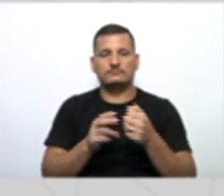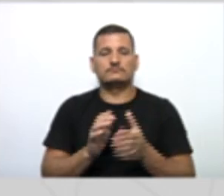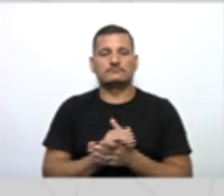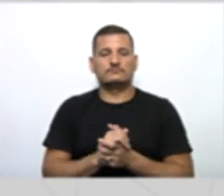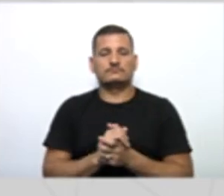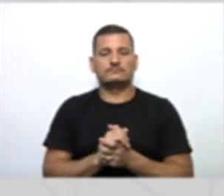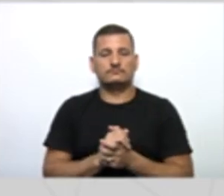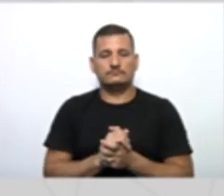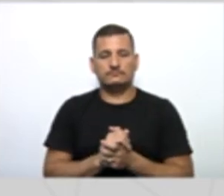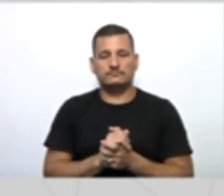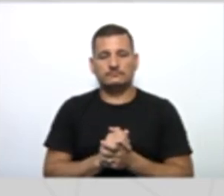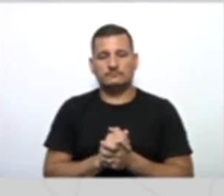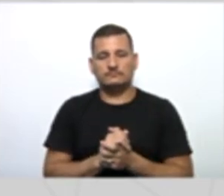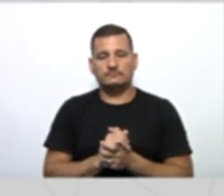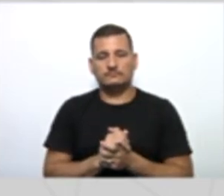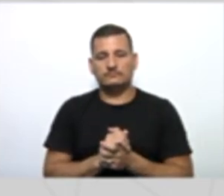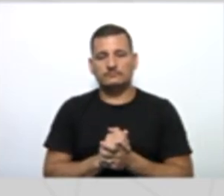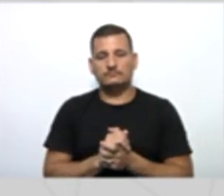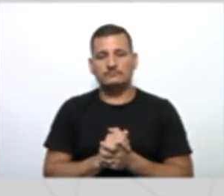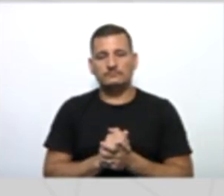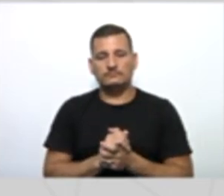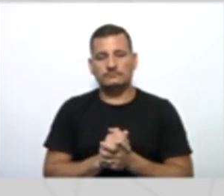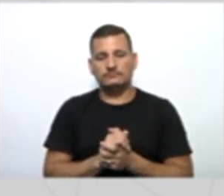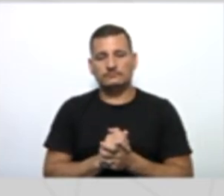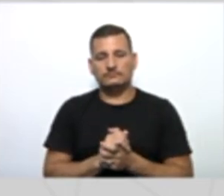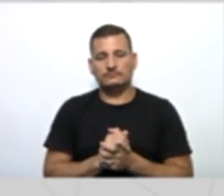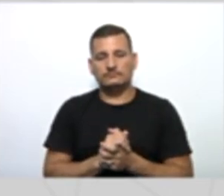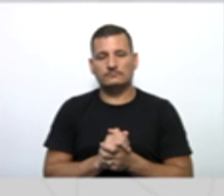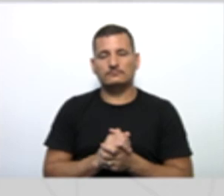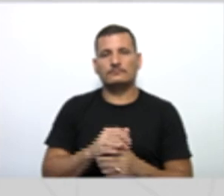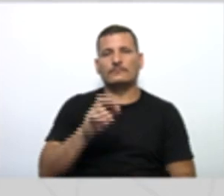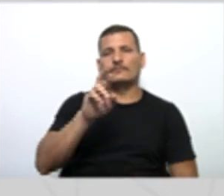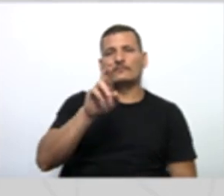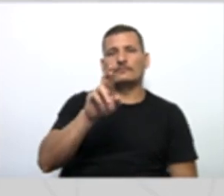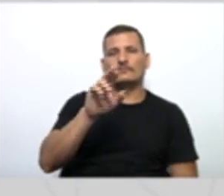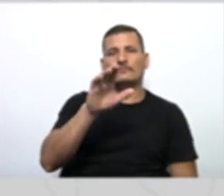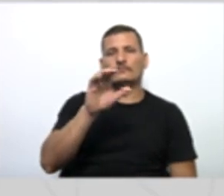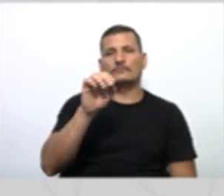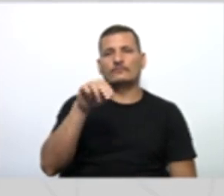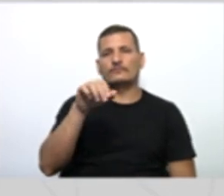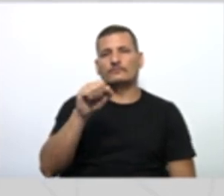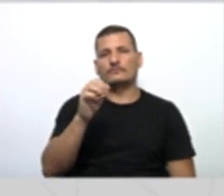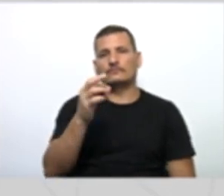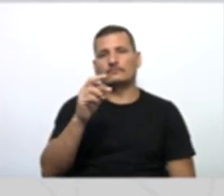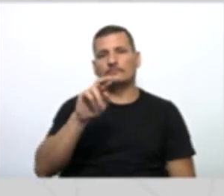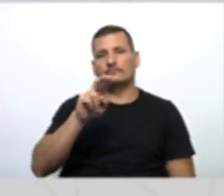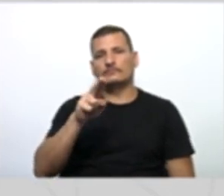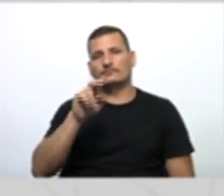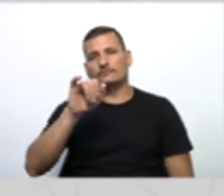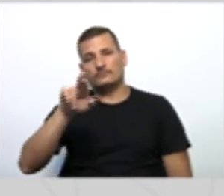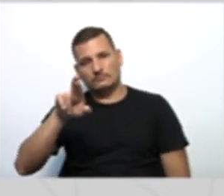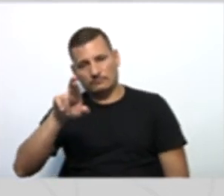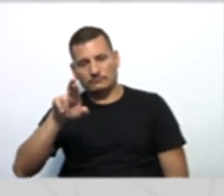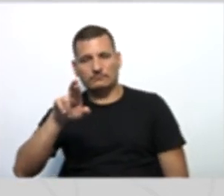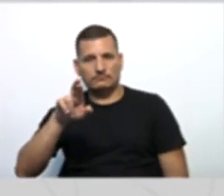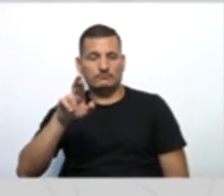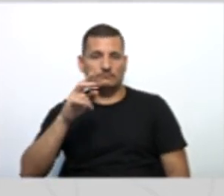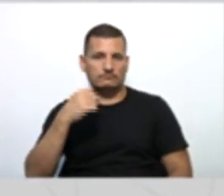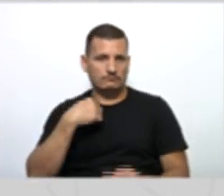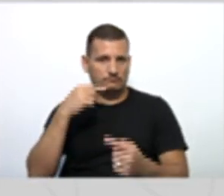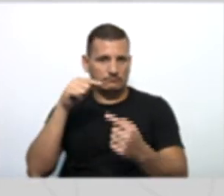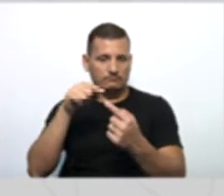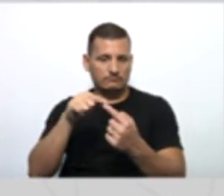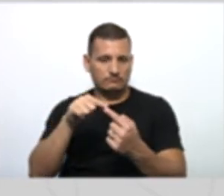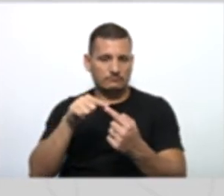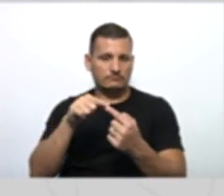comunidade quilombola de Santa Fé do Guaporé através da oralidade, através da memória coletiva do grupo. Esse é um dos meus